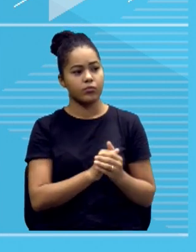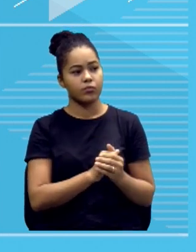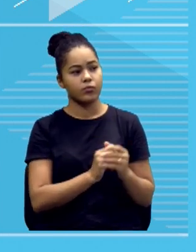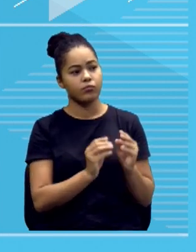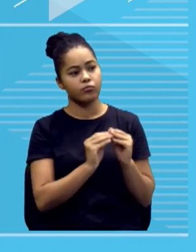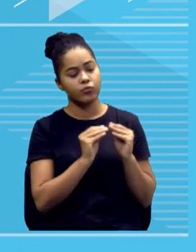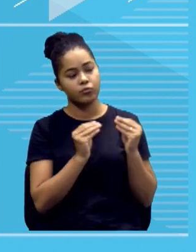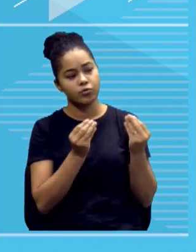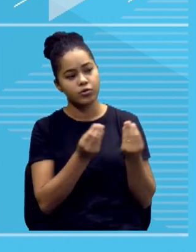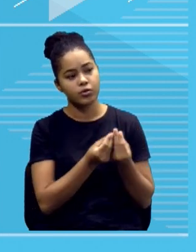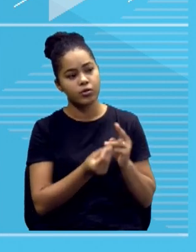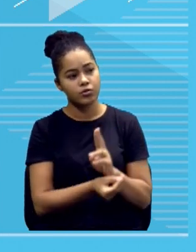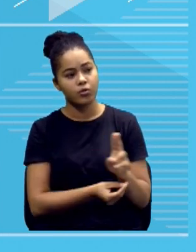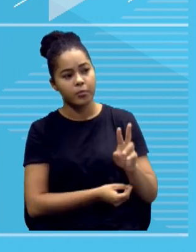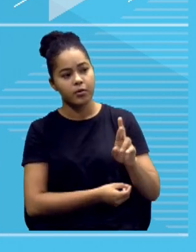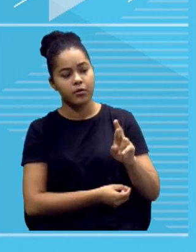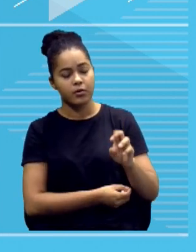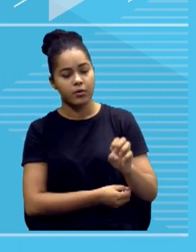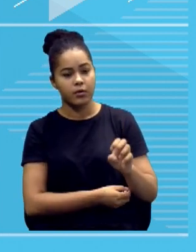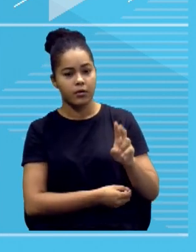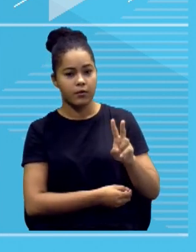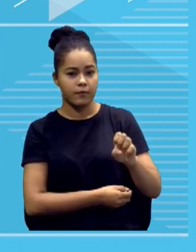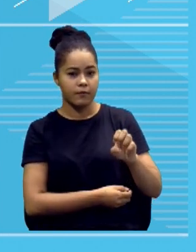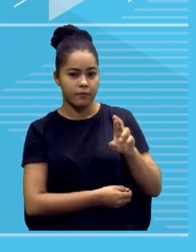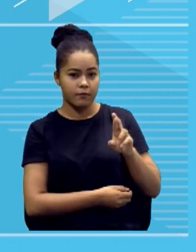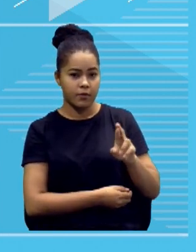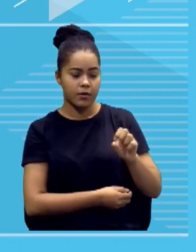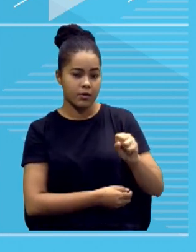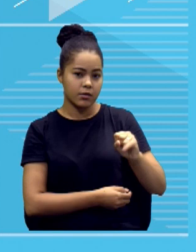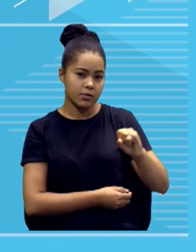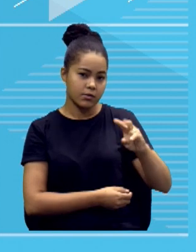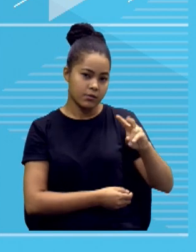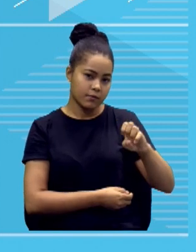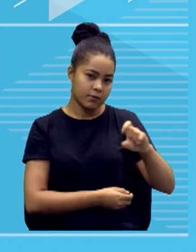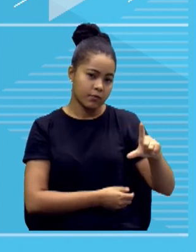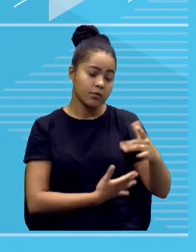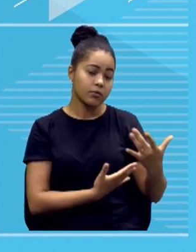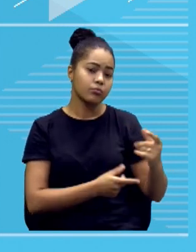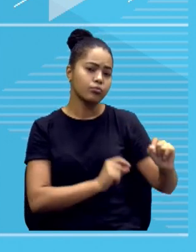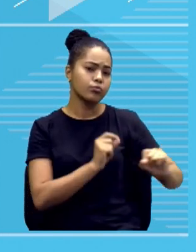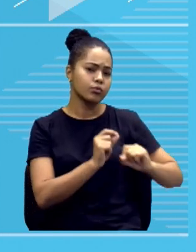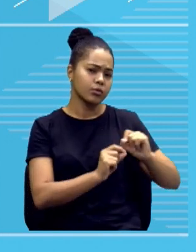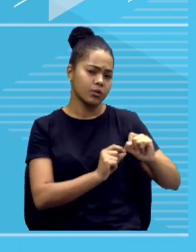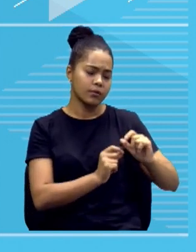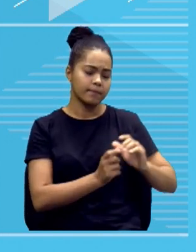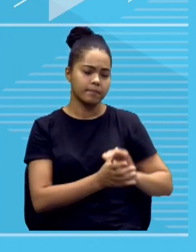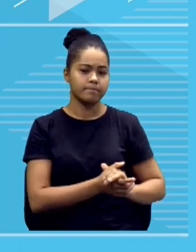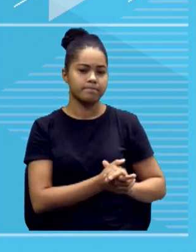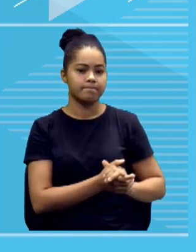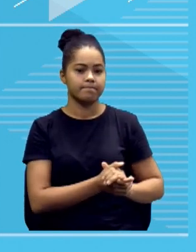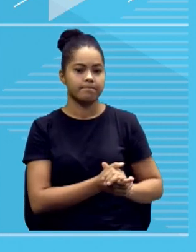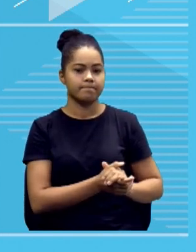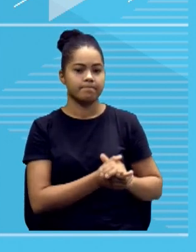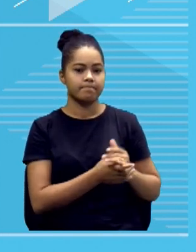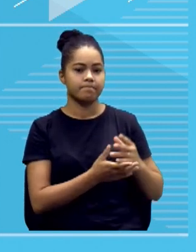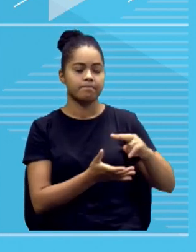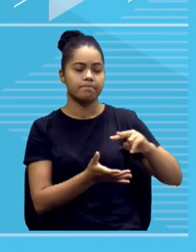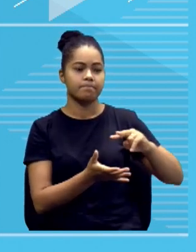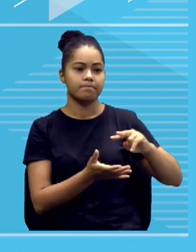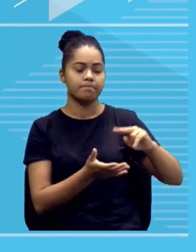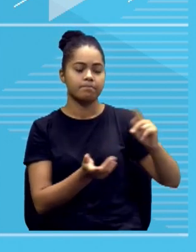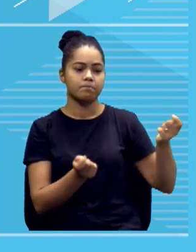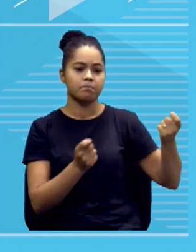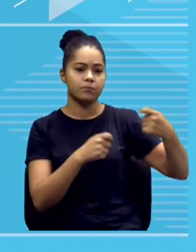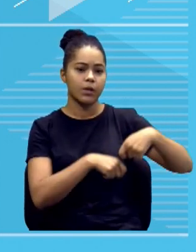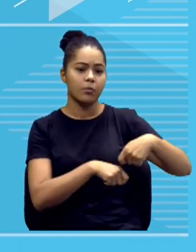reversível, tá bom? Ou seja, ela consegue alternar a produção dela.